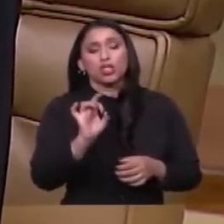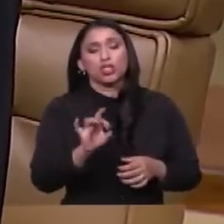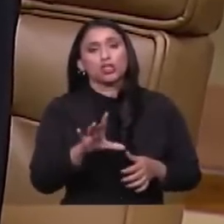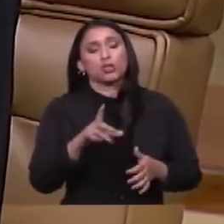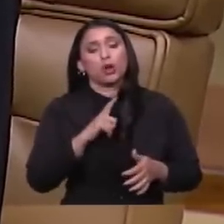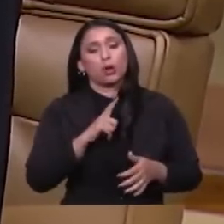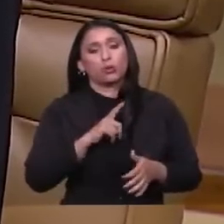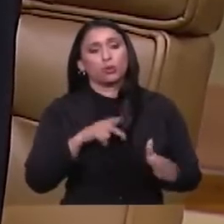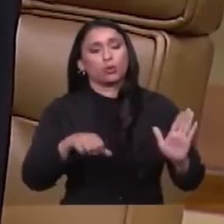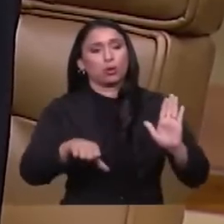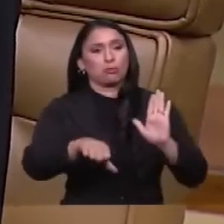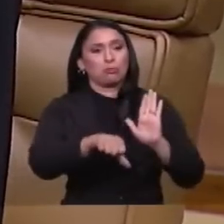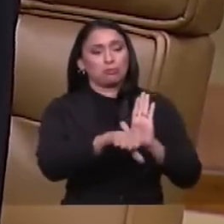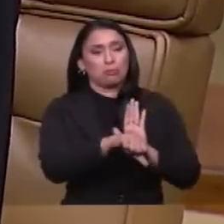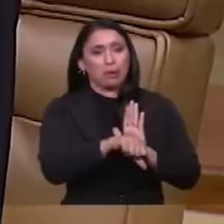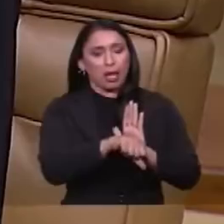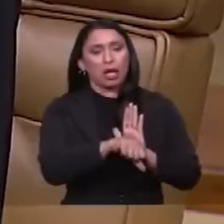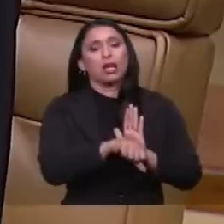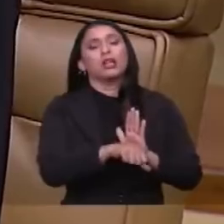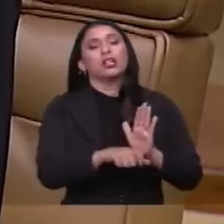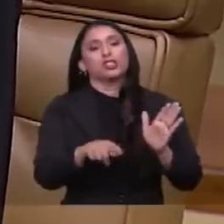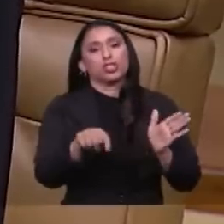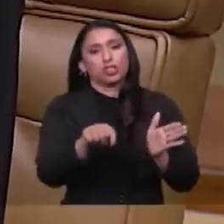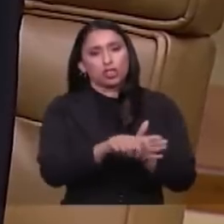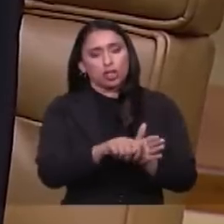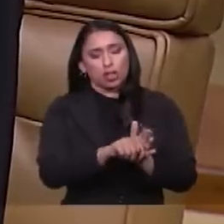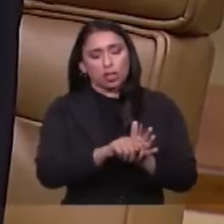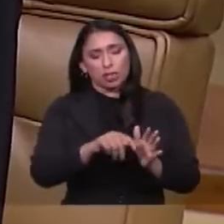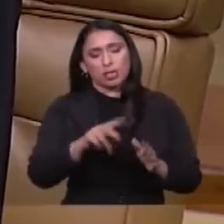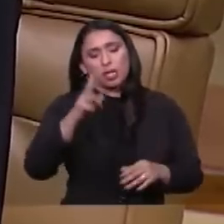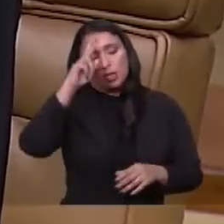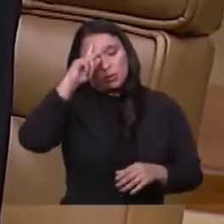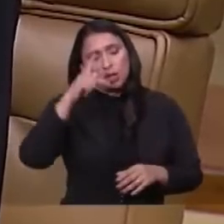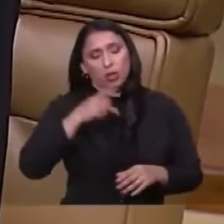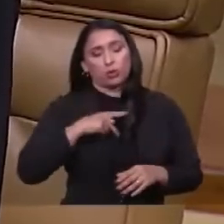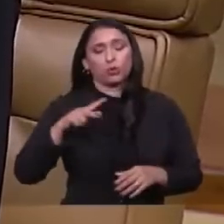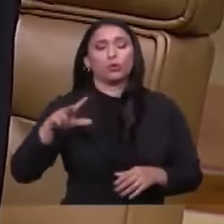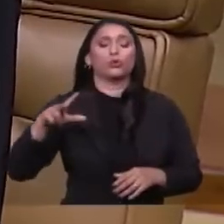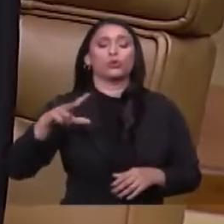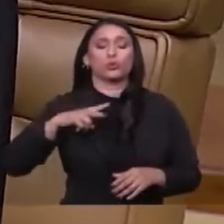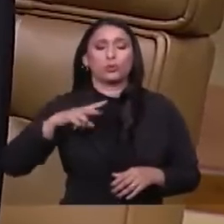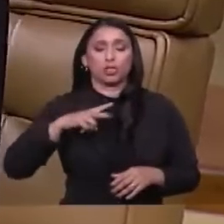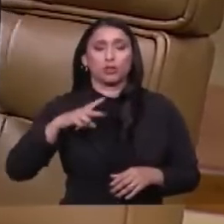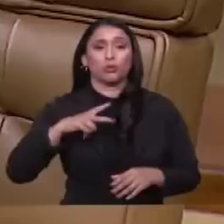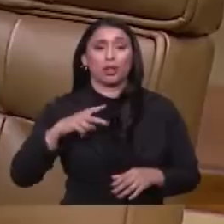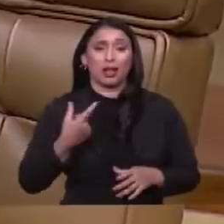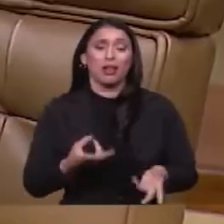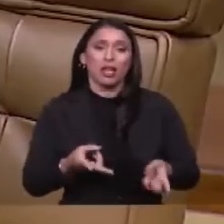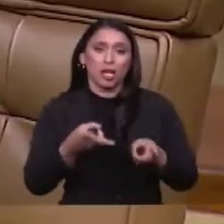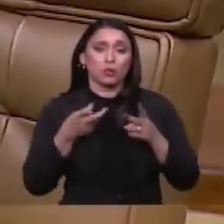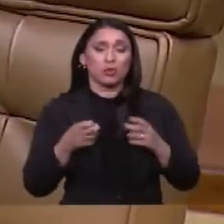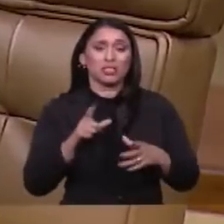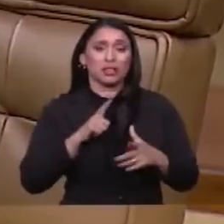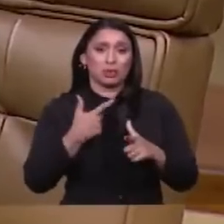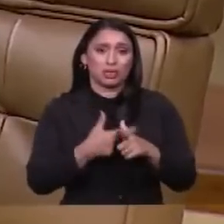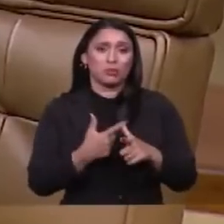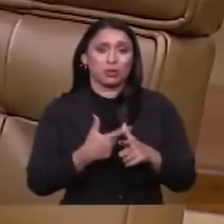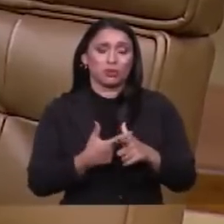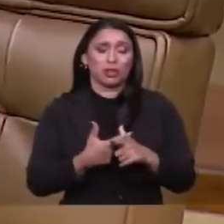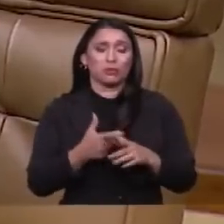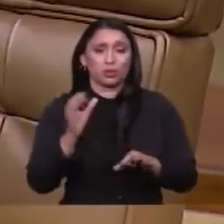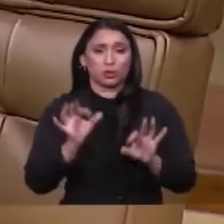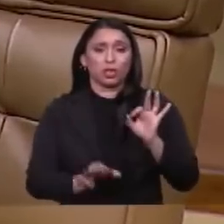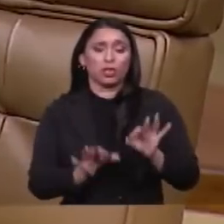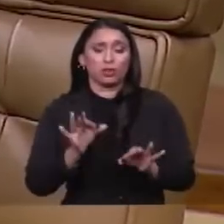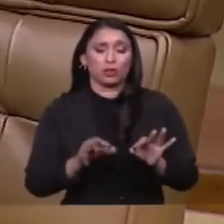descriminalização do pote de drogas para consumo, na minha visão, apresenta problemas jurídicos e ainda pode agravar a situação